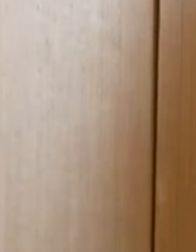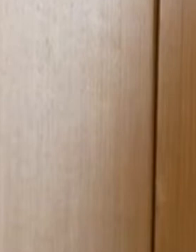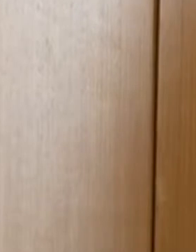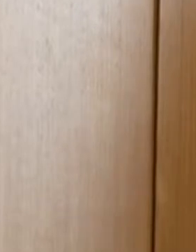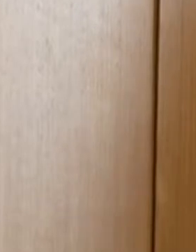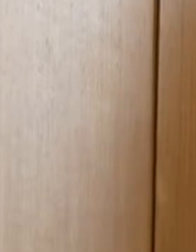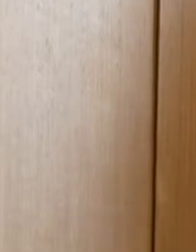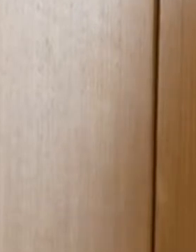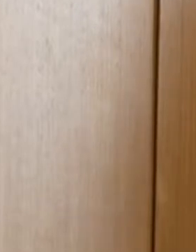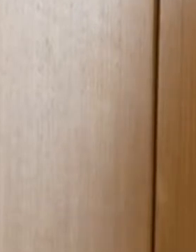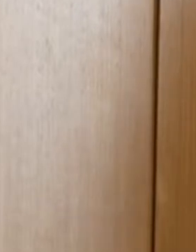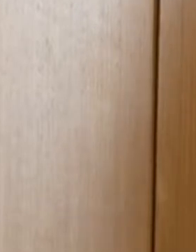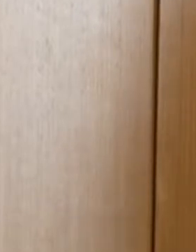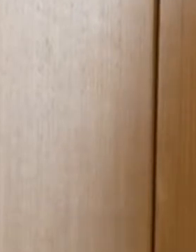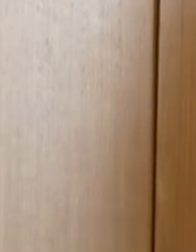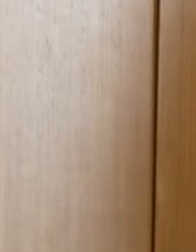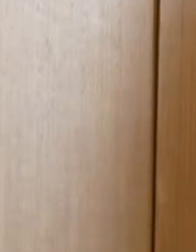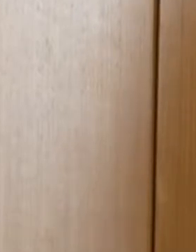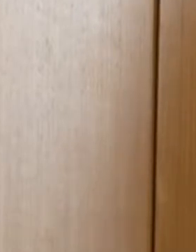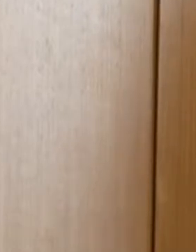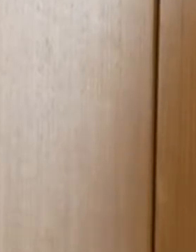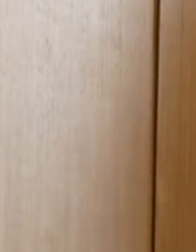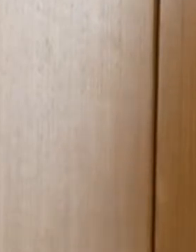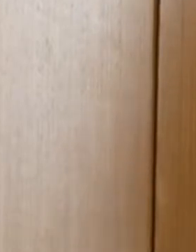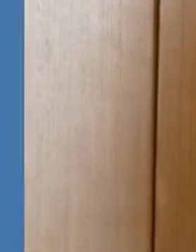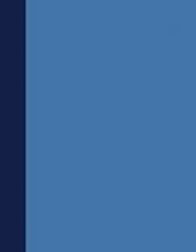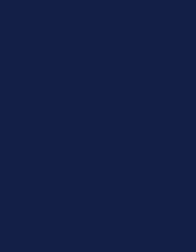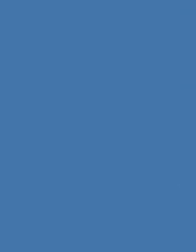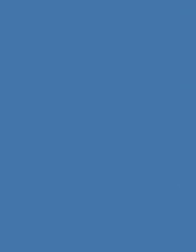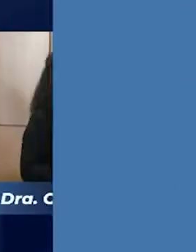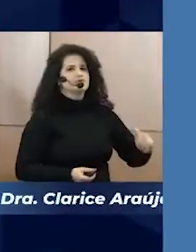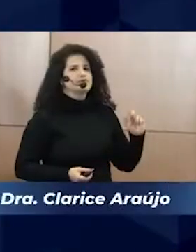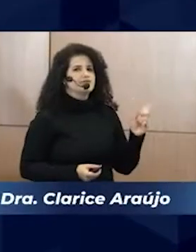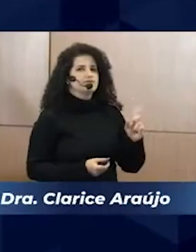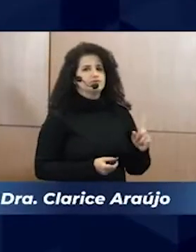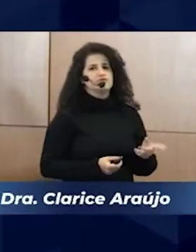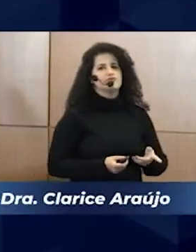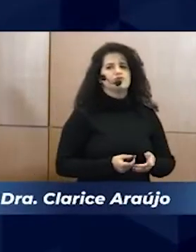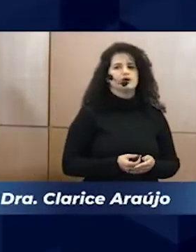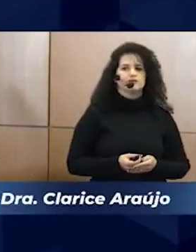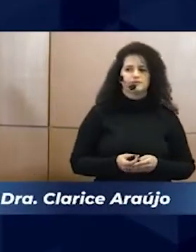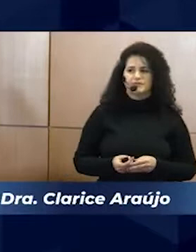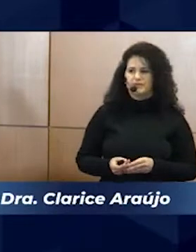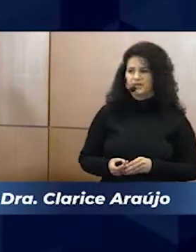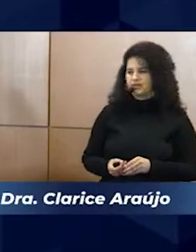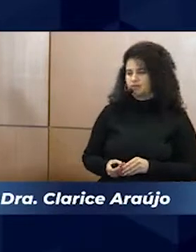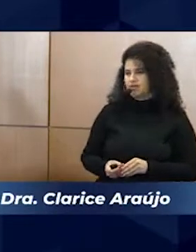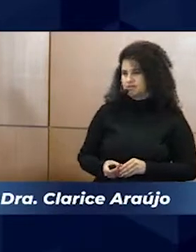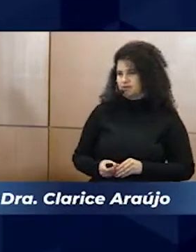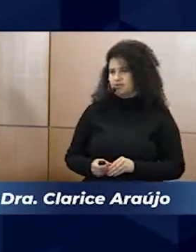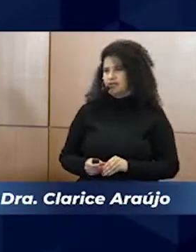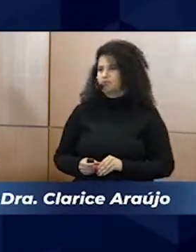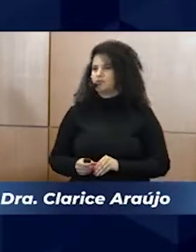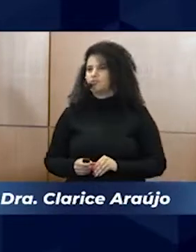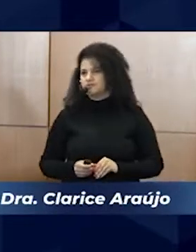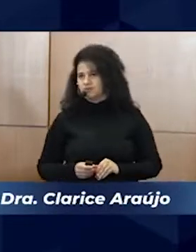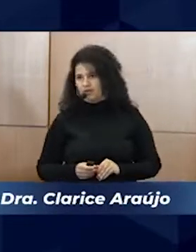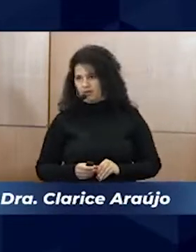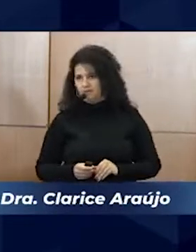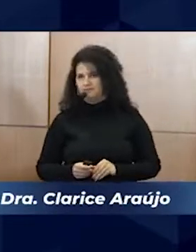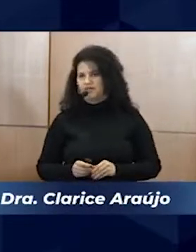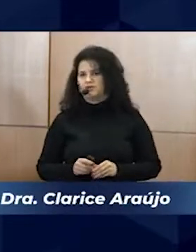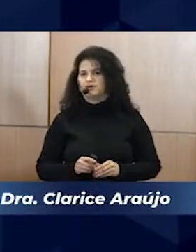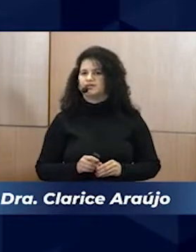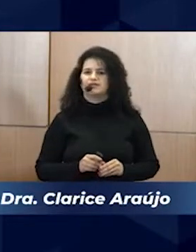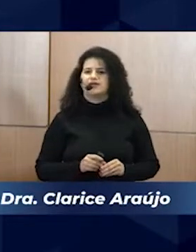falei com vocês que eu ia voltar um pouquinho lá no tempo, em 2005, quando eu estava no último ano da minha graduação em terapia